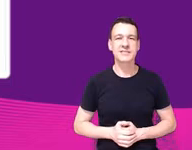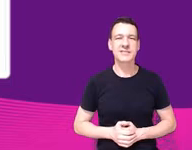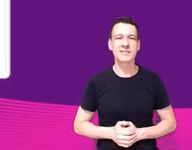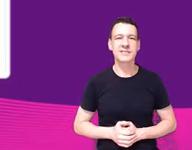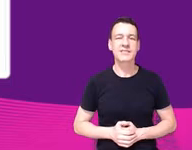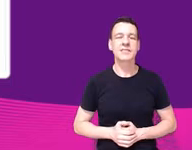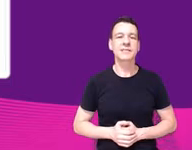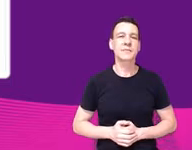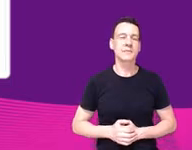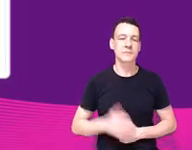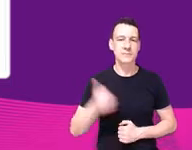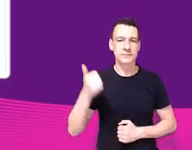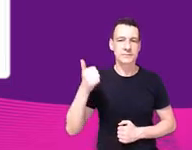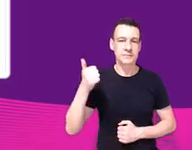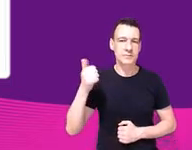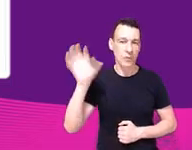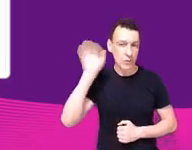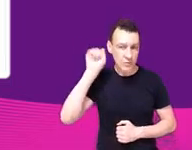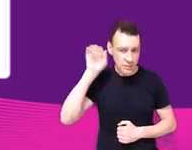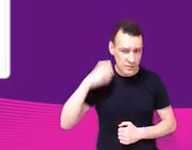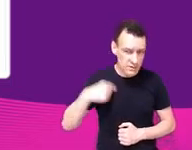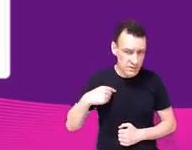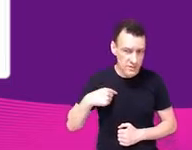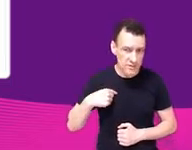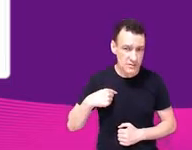Paulo, tu me ouve?